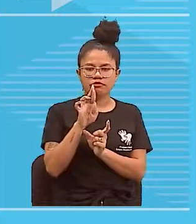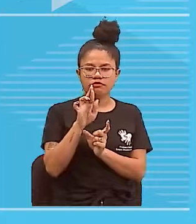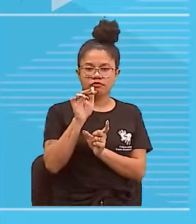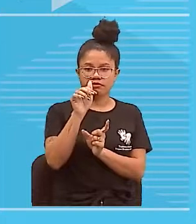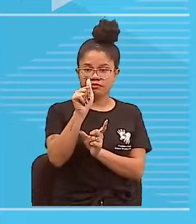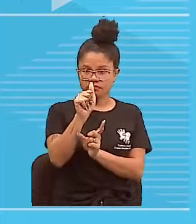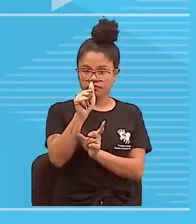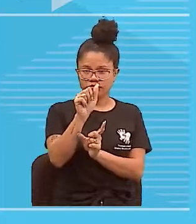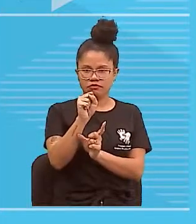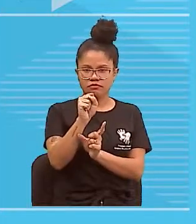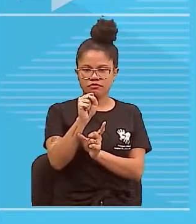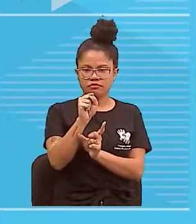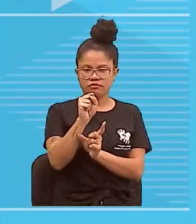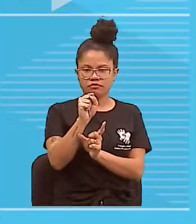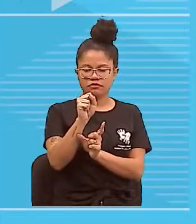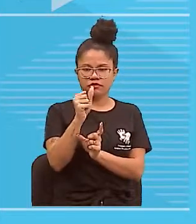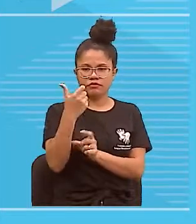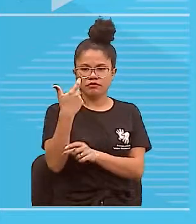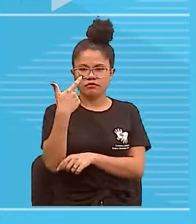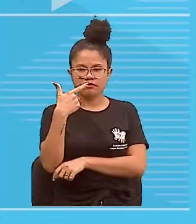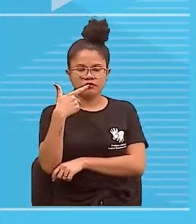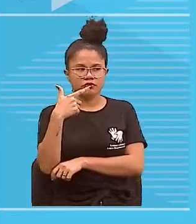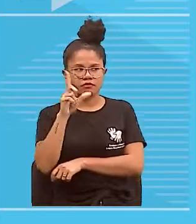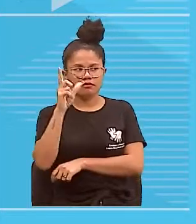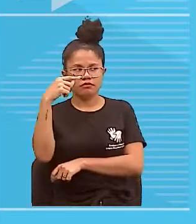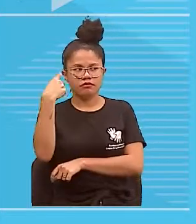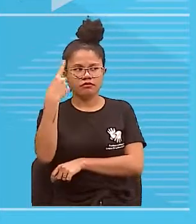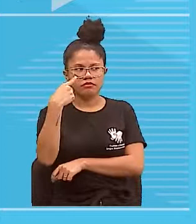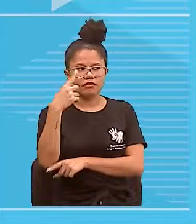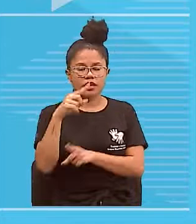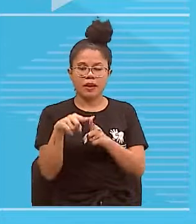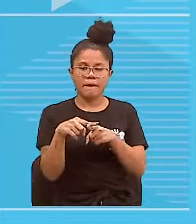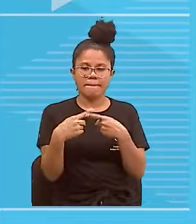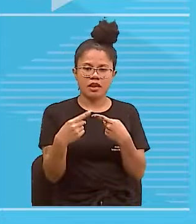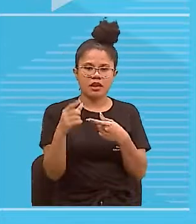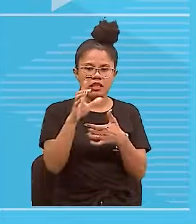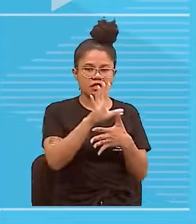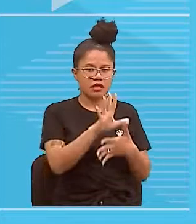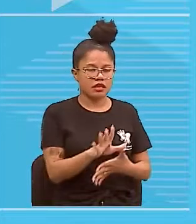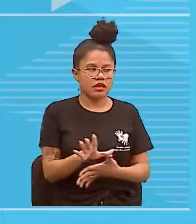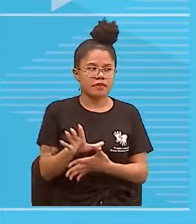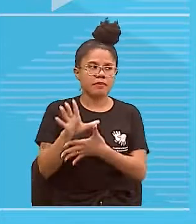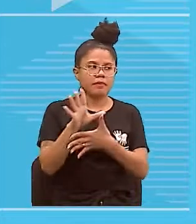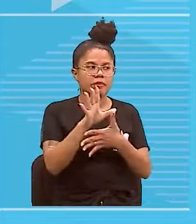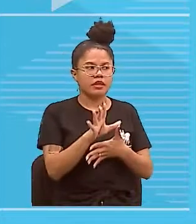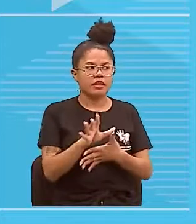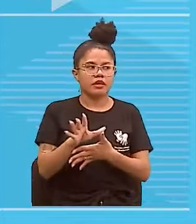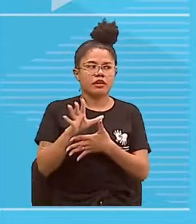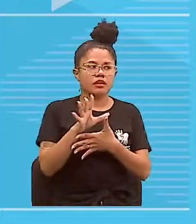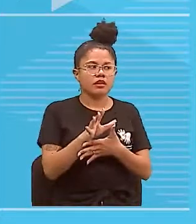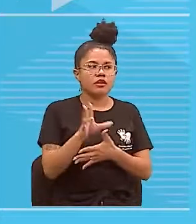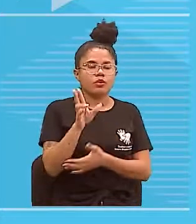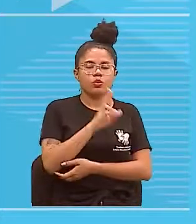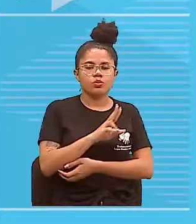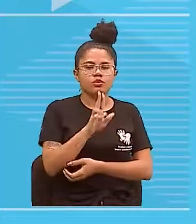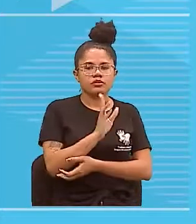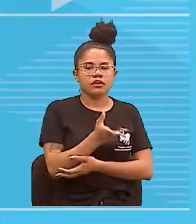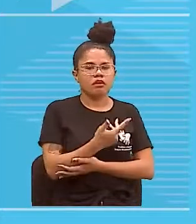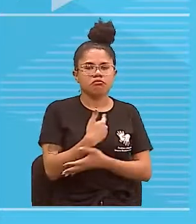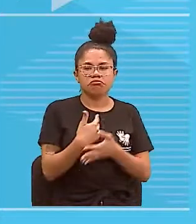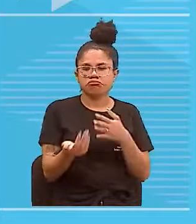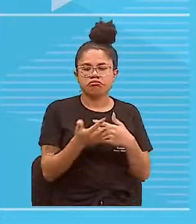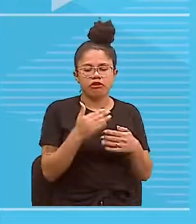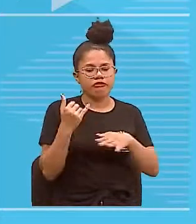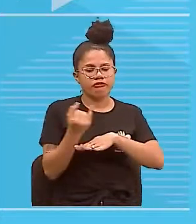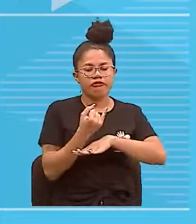América praticamente não se usa esse pronome se usa o osteris em toda a